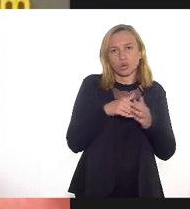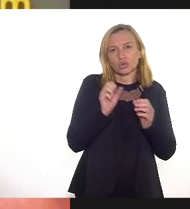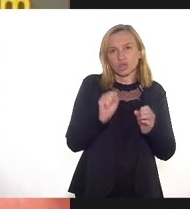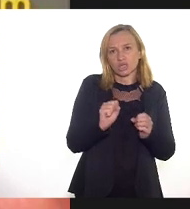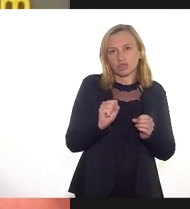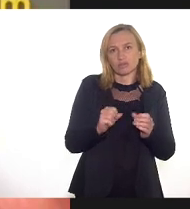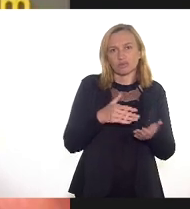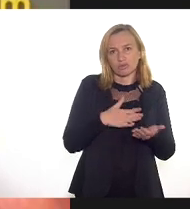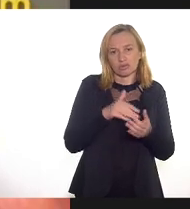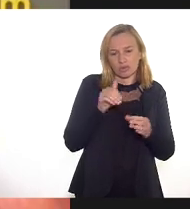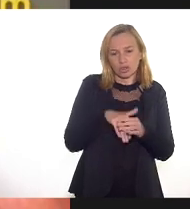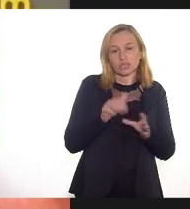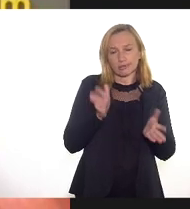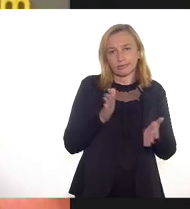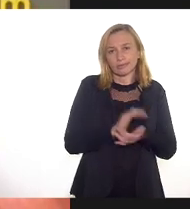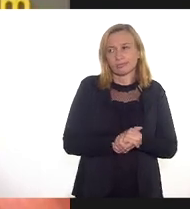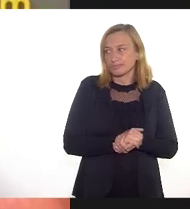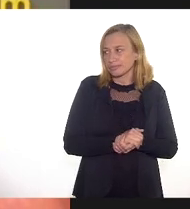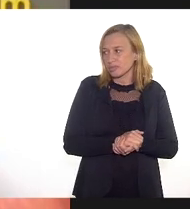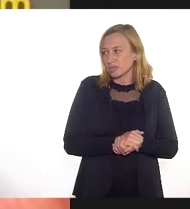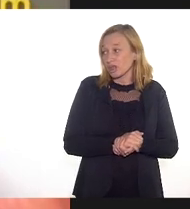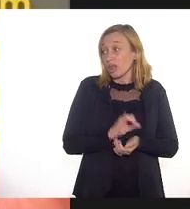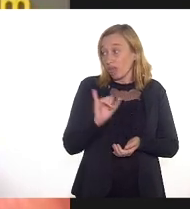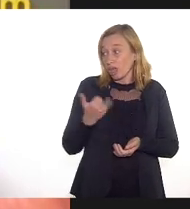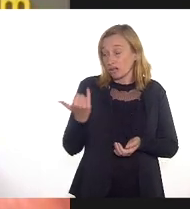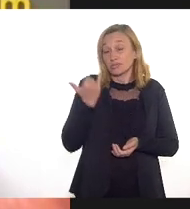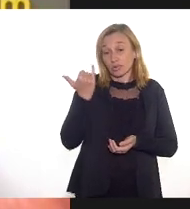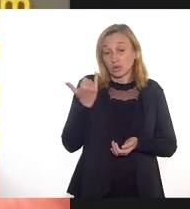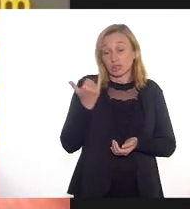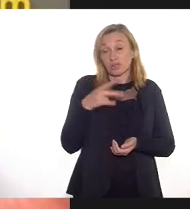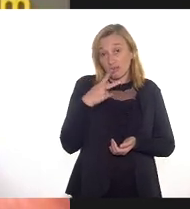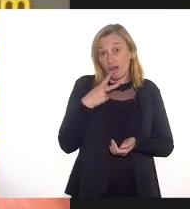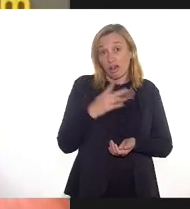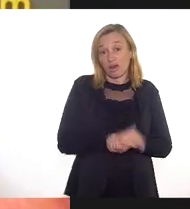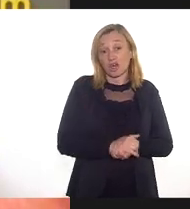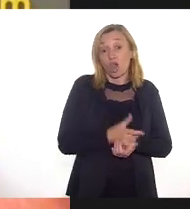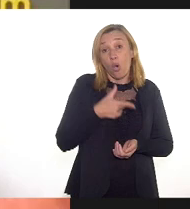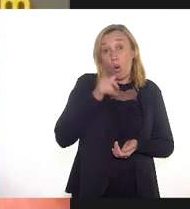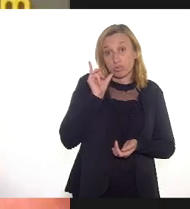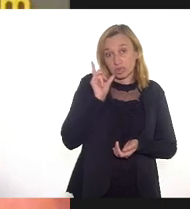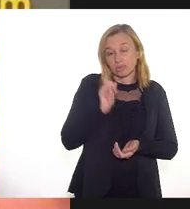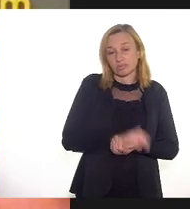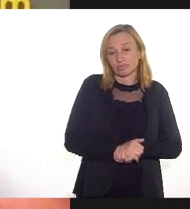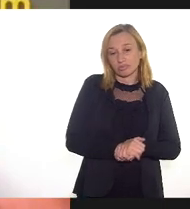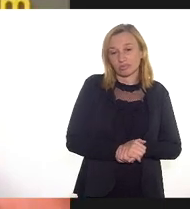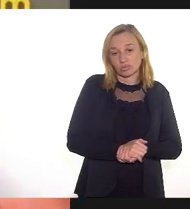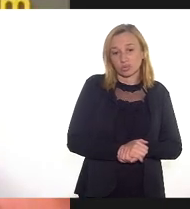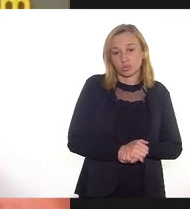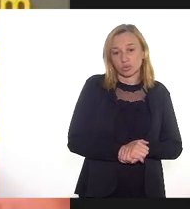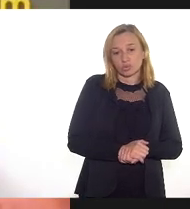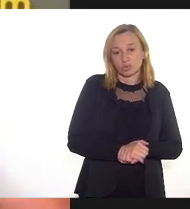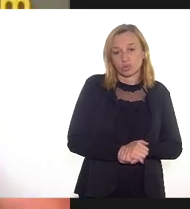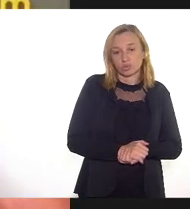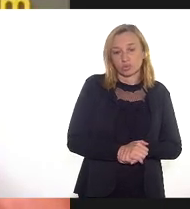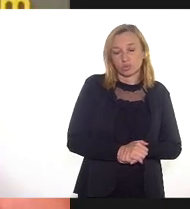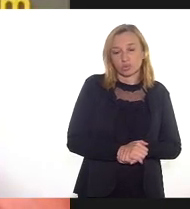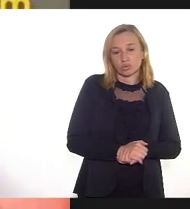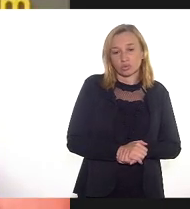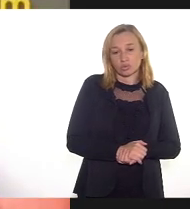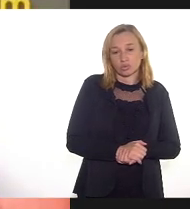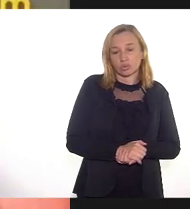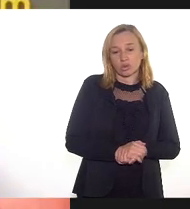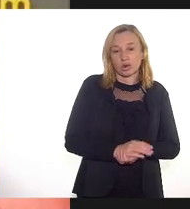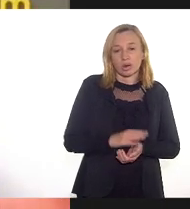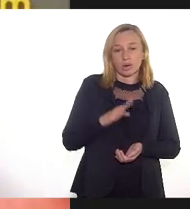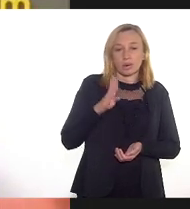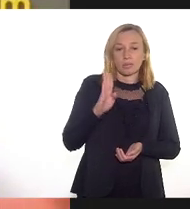favoráveis, né? E é importante a gente falar que ontem, né, o